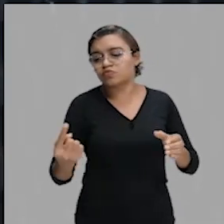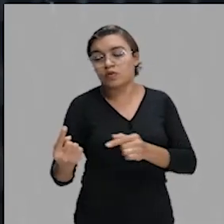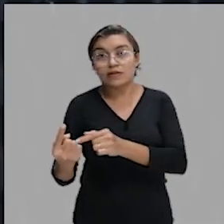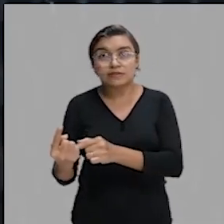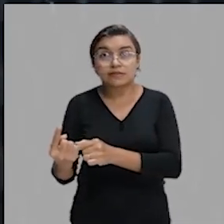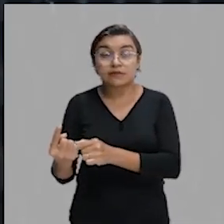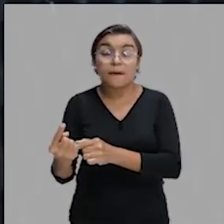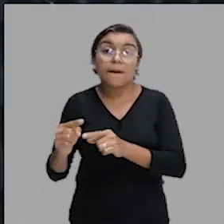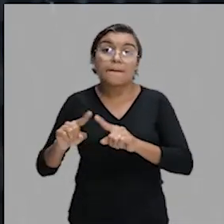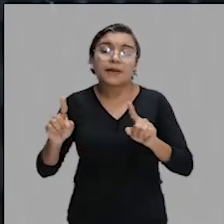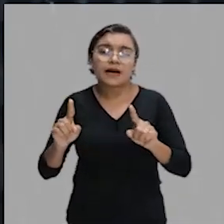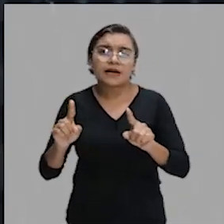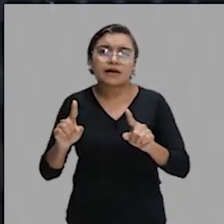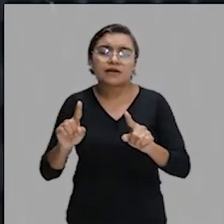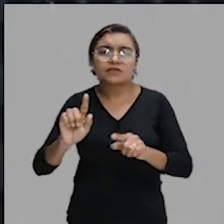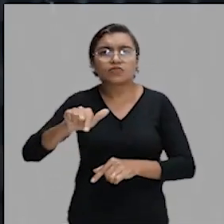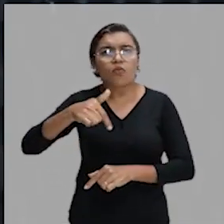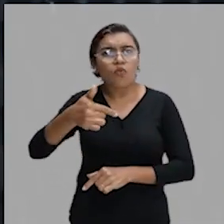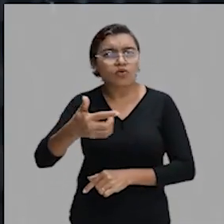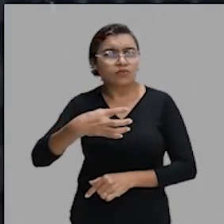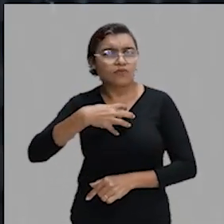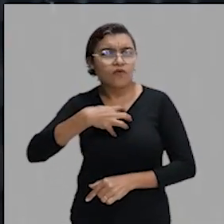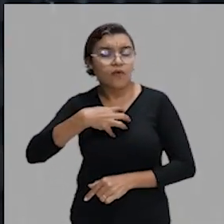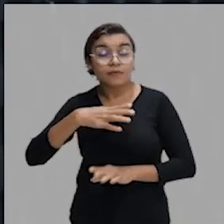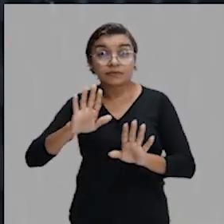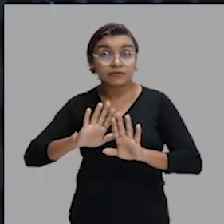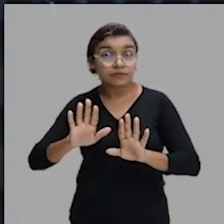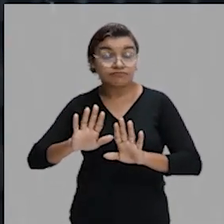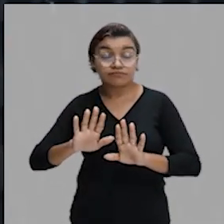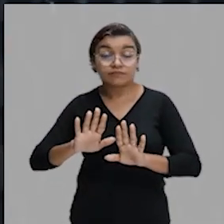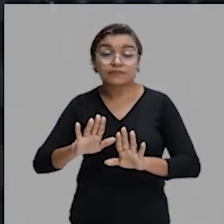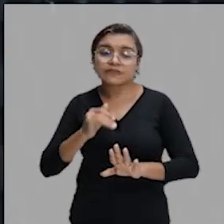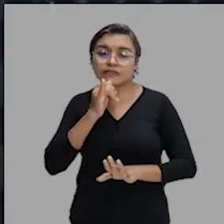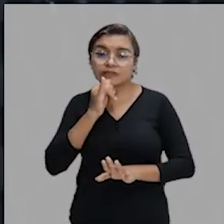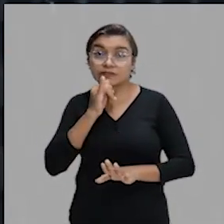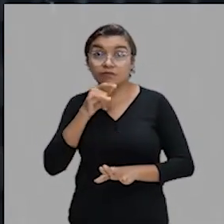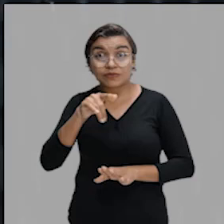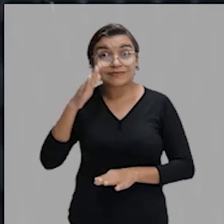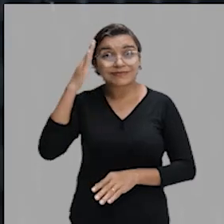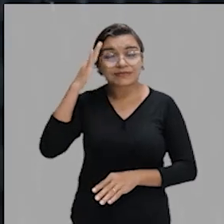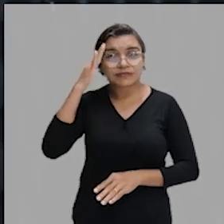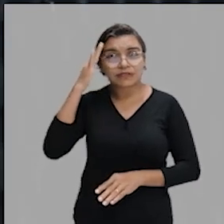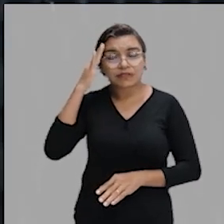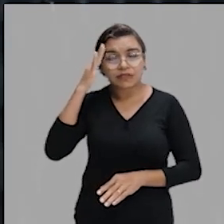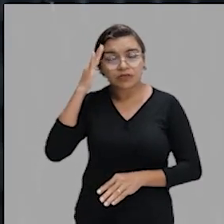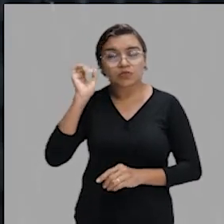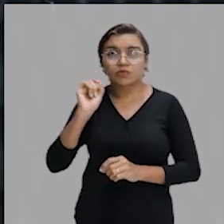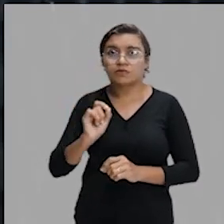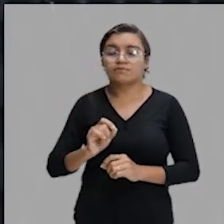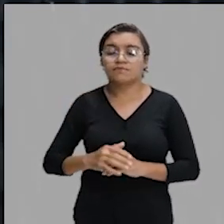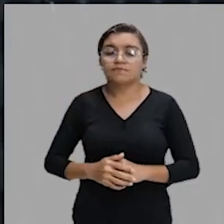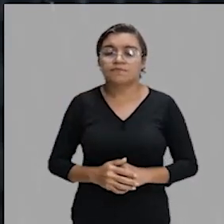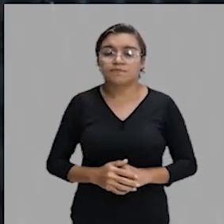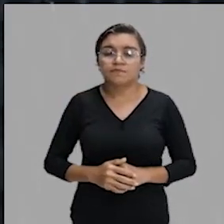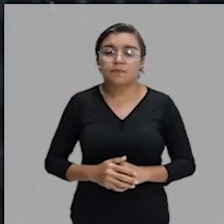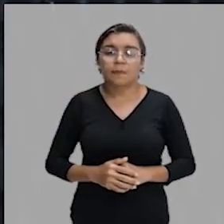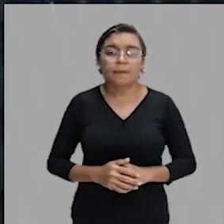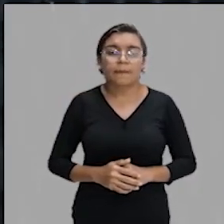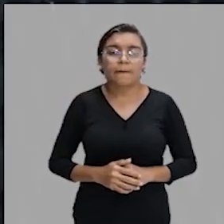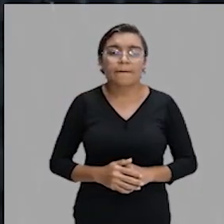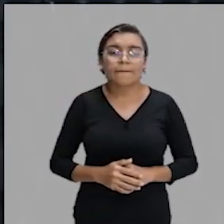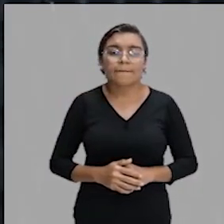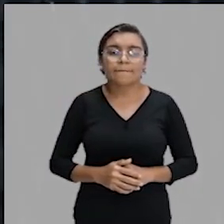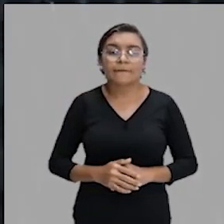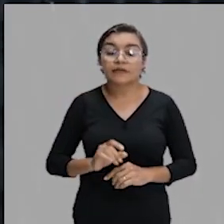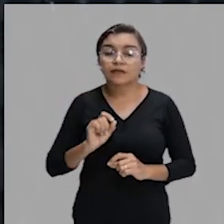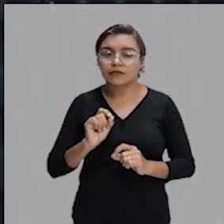acontecer também de uma outra maneira, entenda dessa forma. Senão eu vou ter que vou fechar uma questão aqui que não é verdadeira, tá bom?